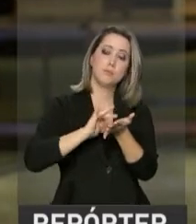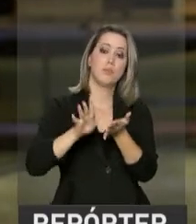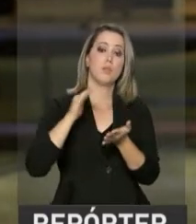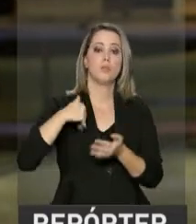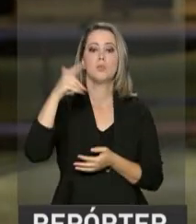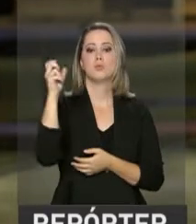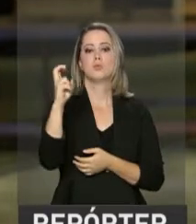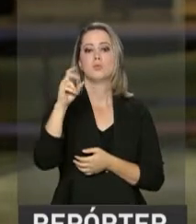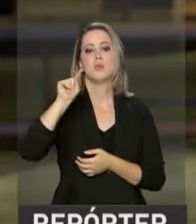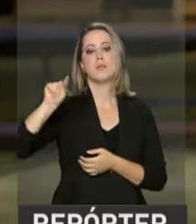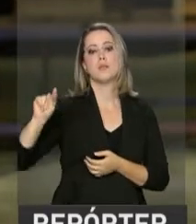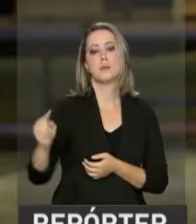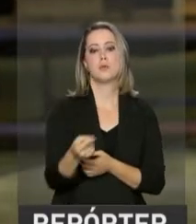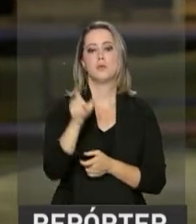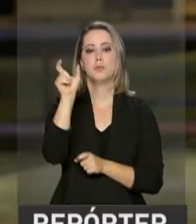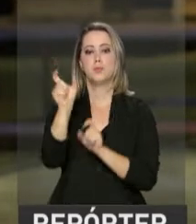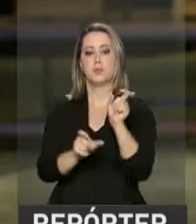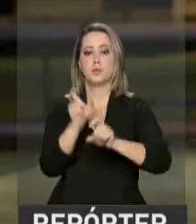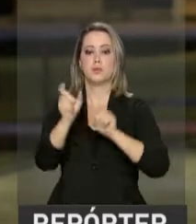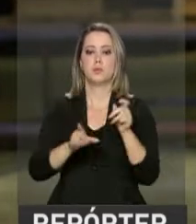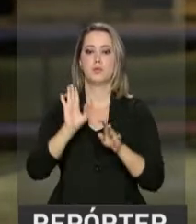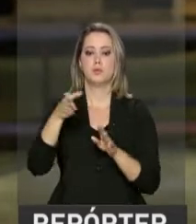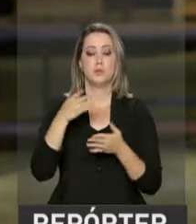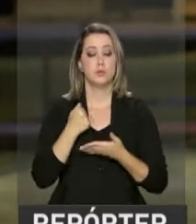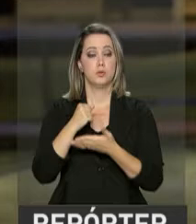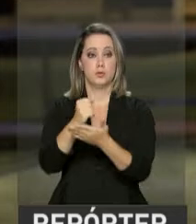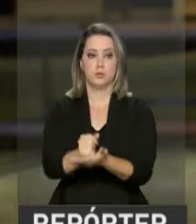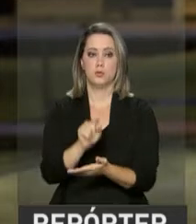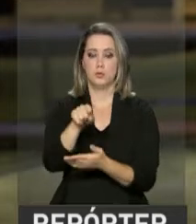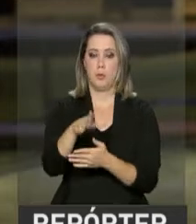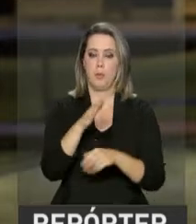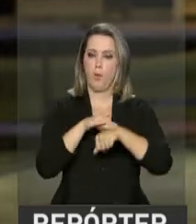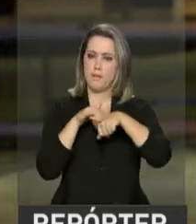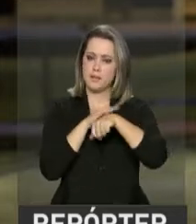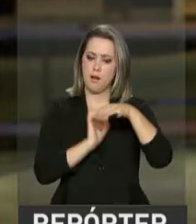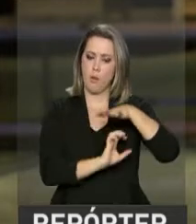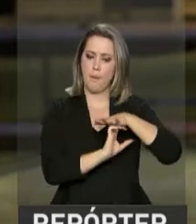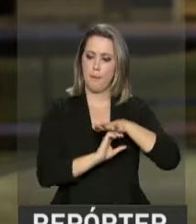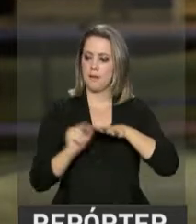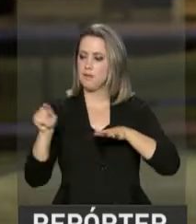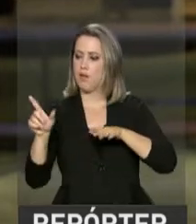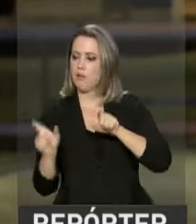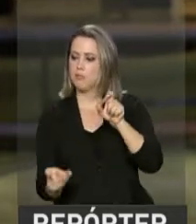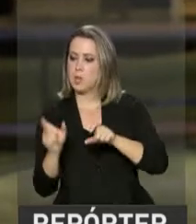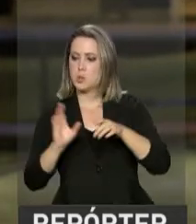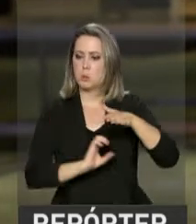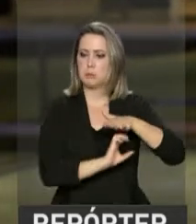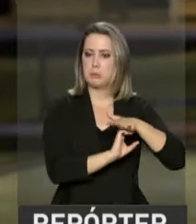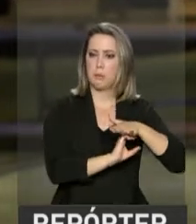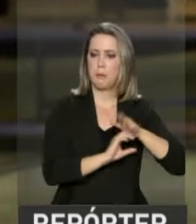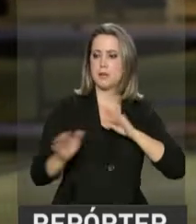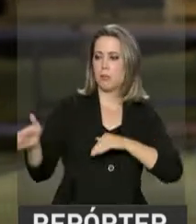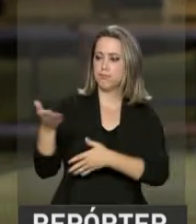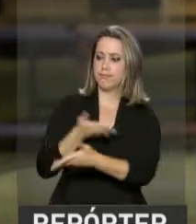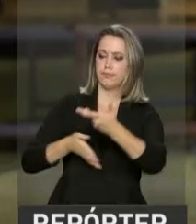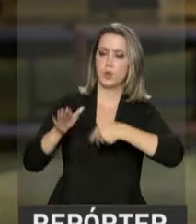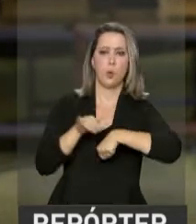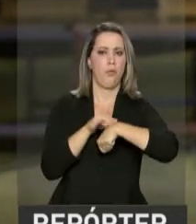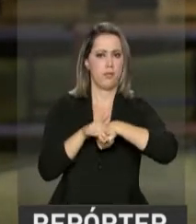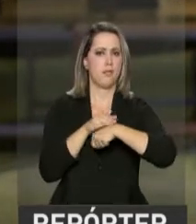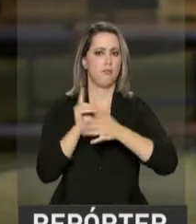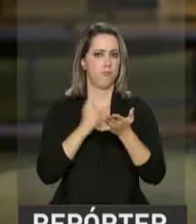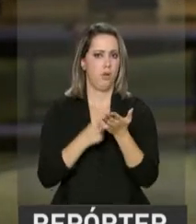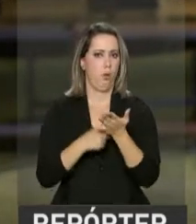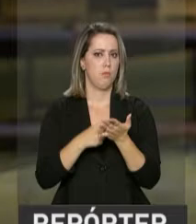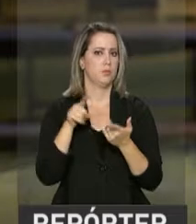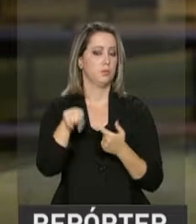cerca de 5500 pessoas foram encaminhadas para entrevistas de emprego por meio da ferramenta na semana passada acompanhou